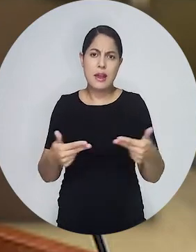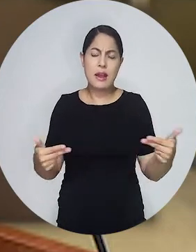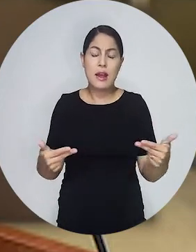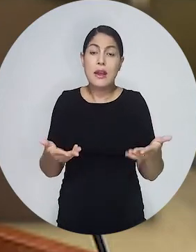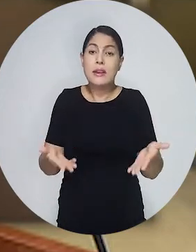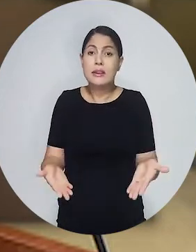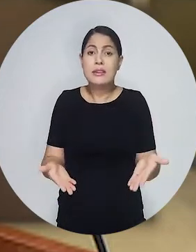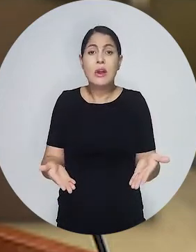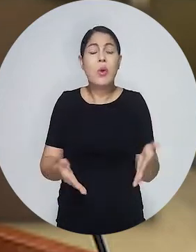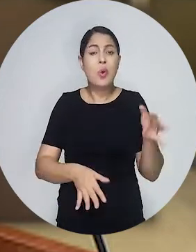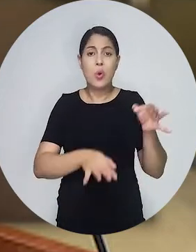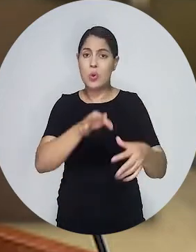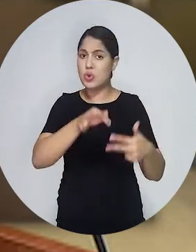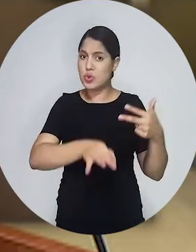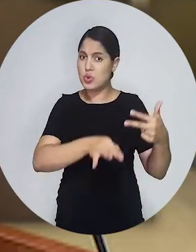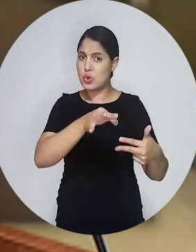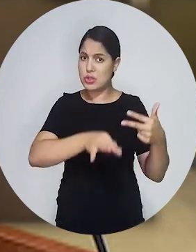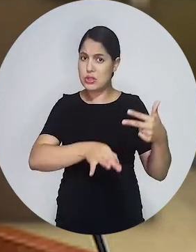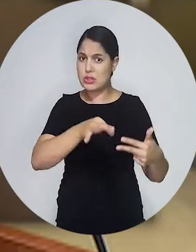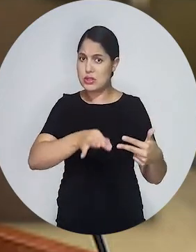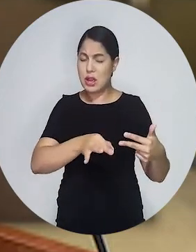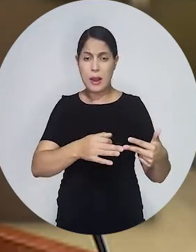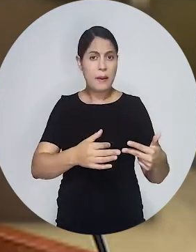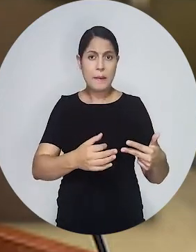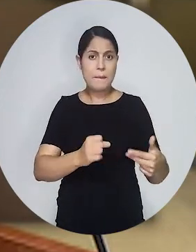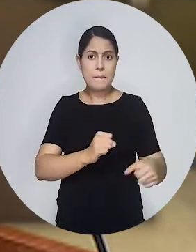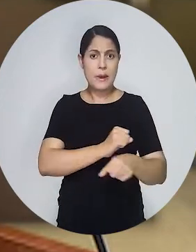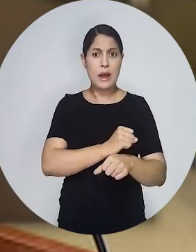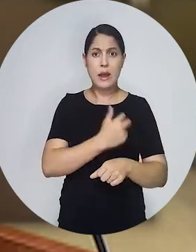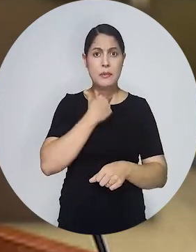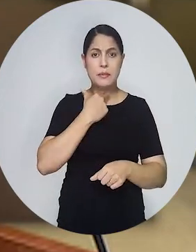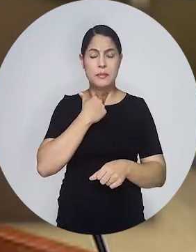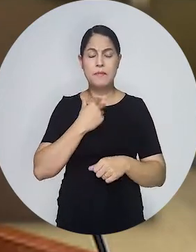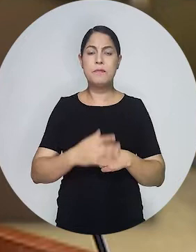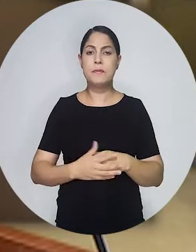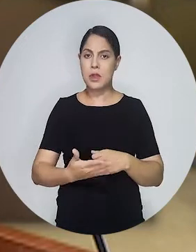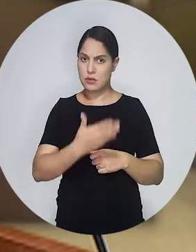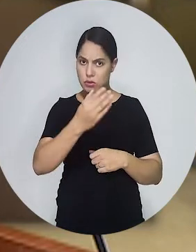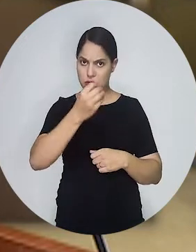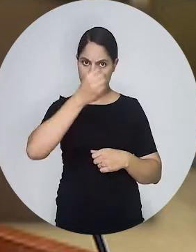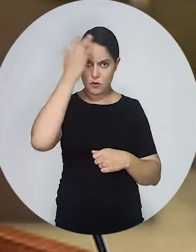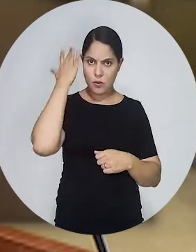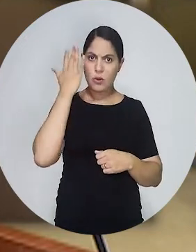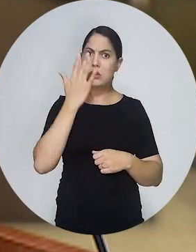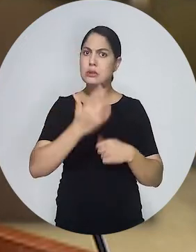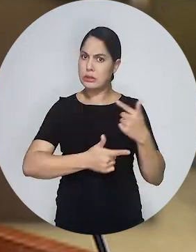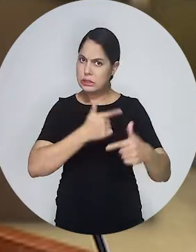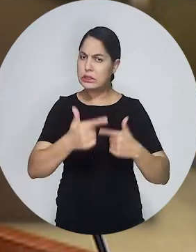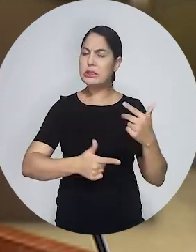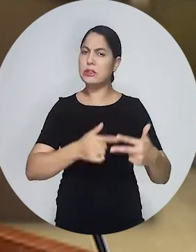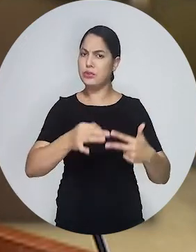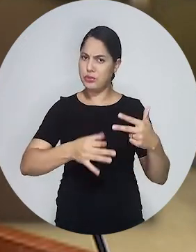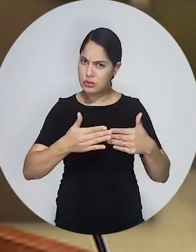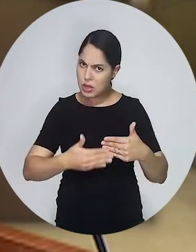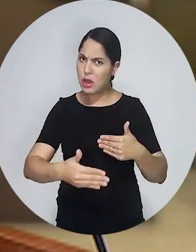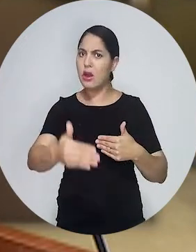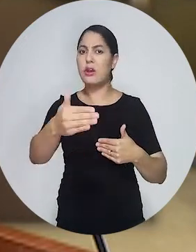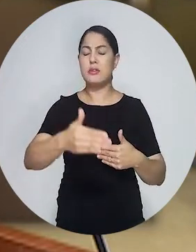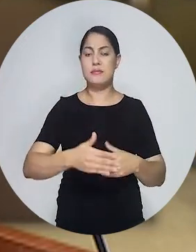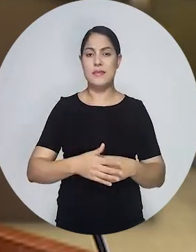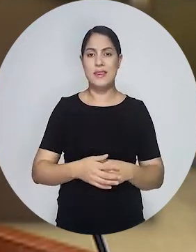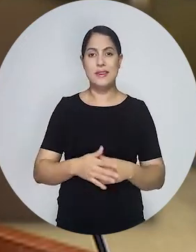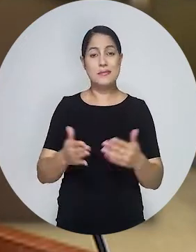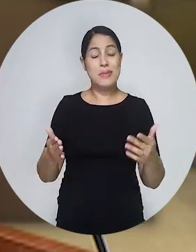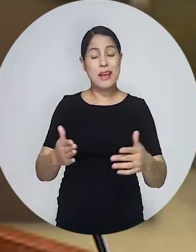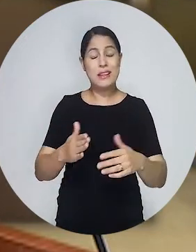podia parar e Vossa Excelência não permitiu que ele parasse. A pandemia começou antes, mas recaiu sobre